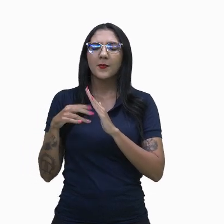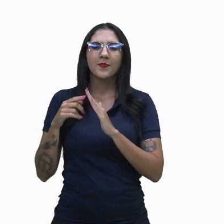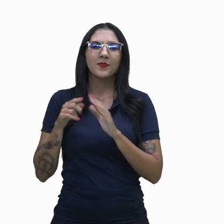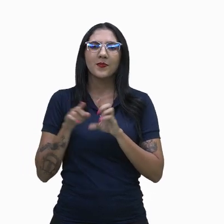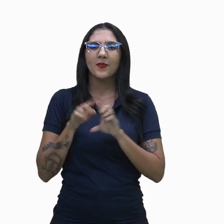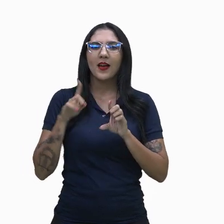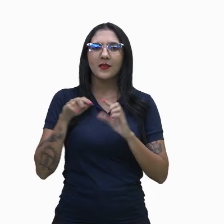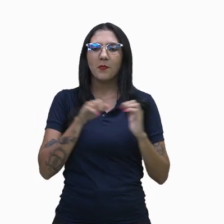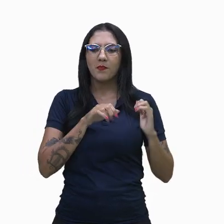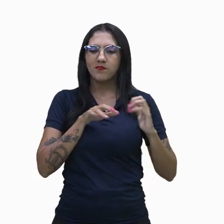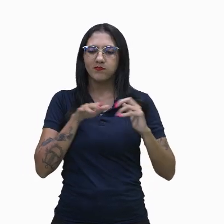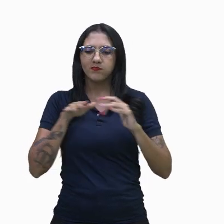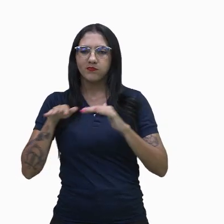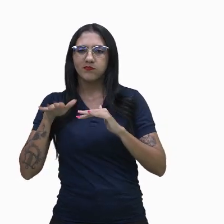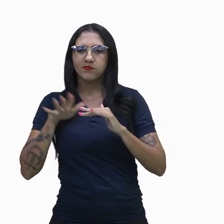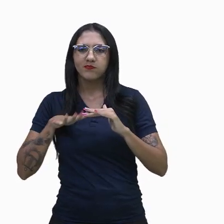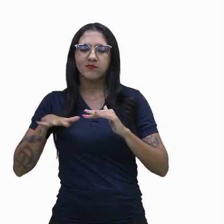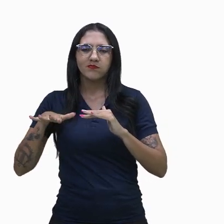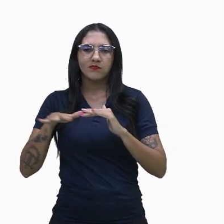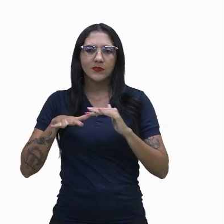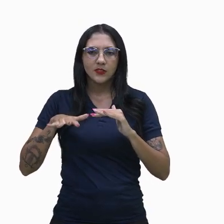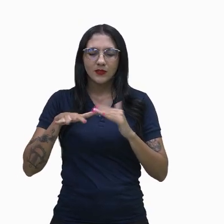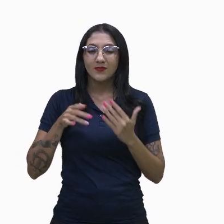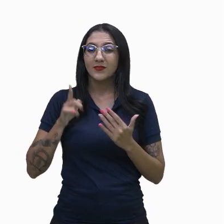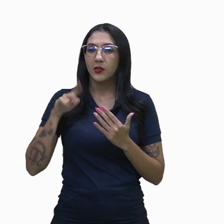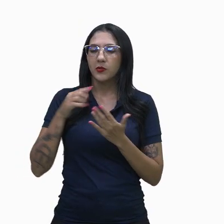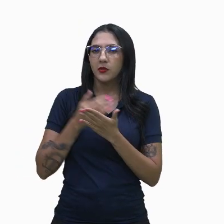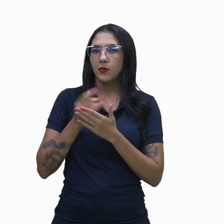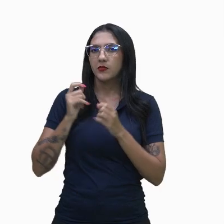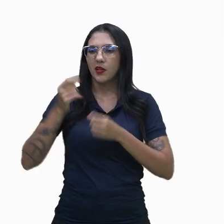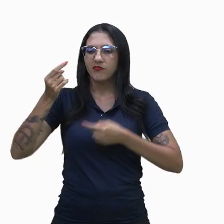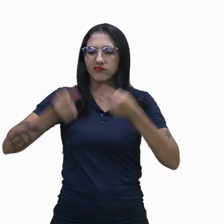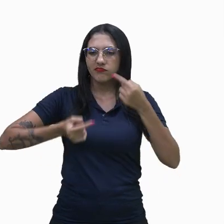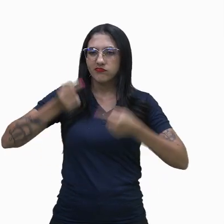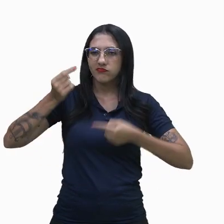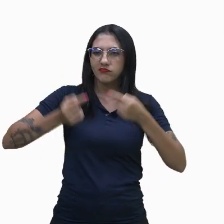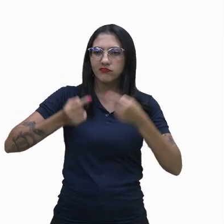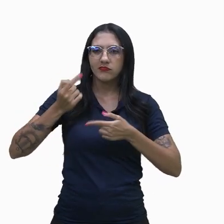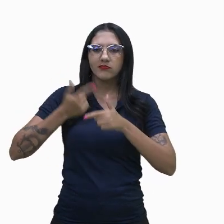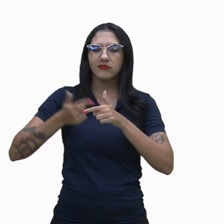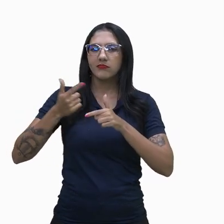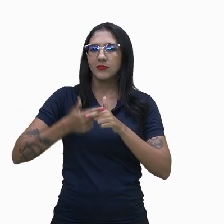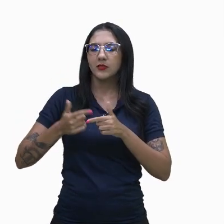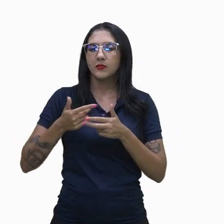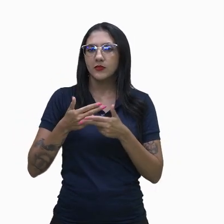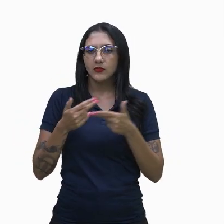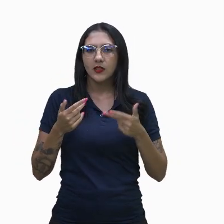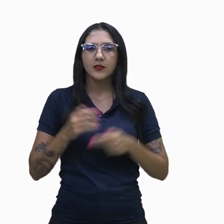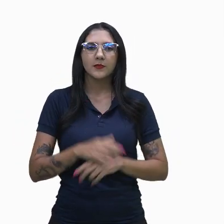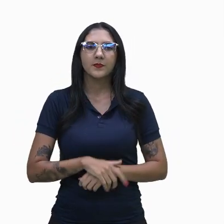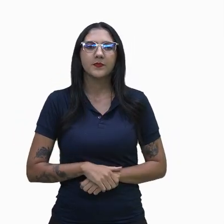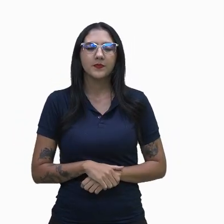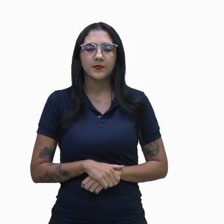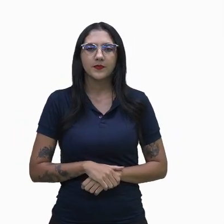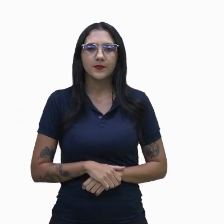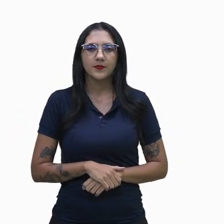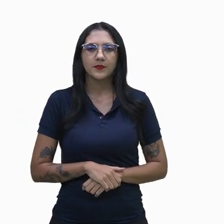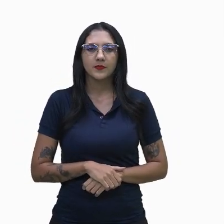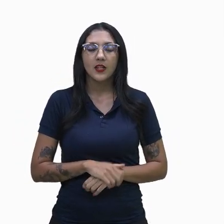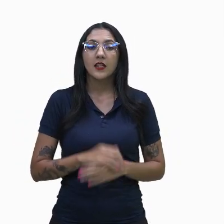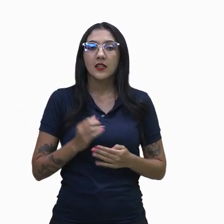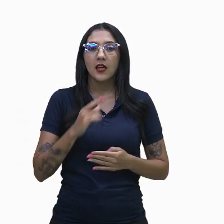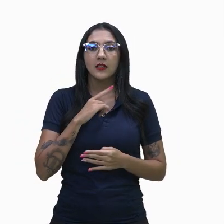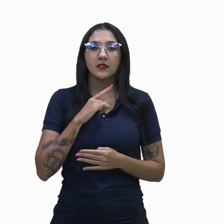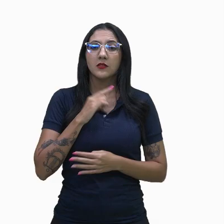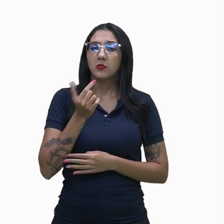forma ilegal, né? E isso acaba gerando diversos conflitos. E aí nós temos um outro cientista